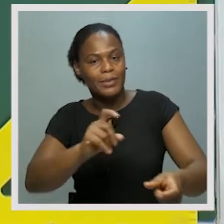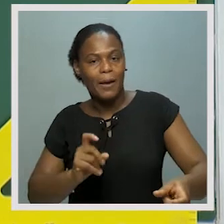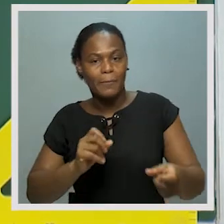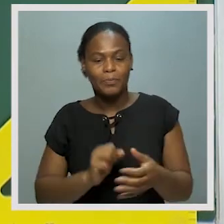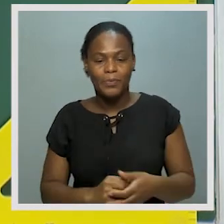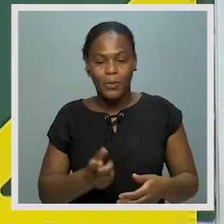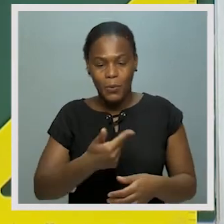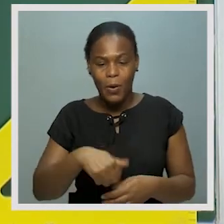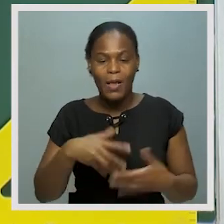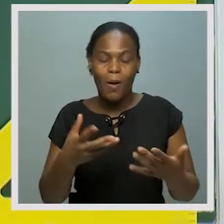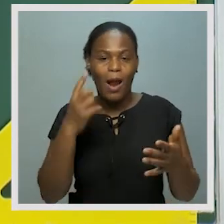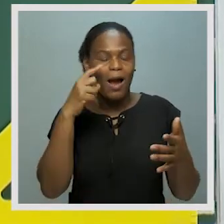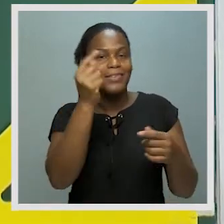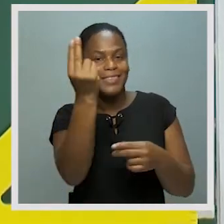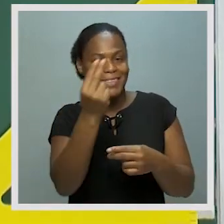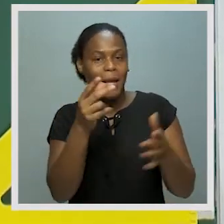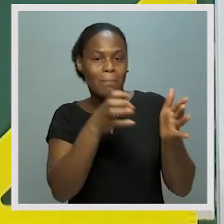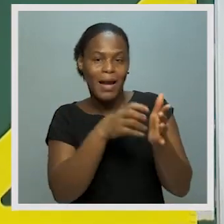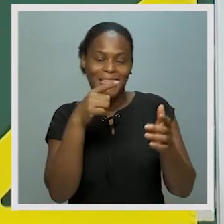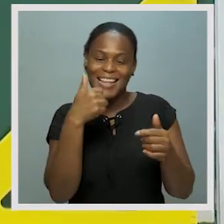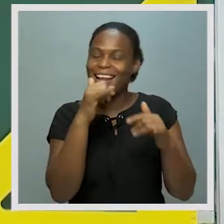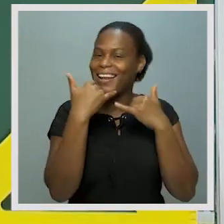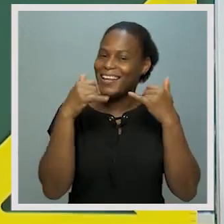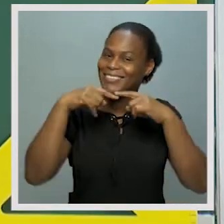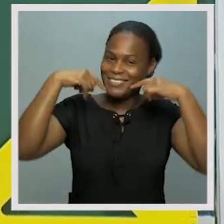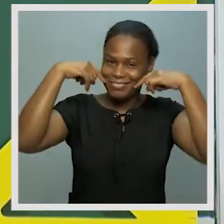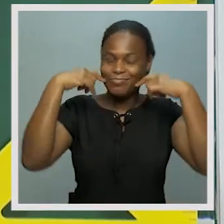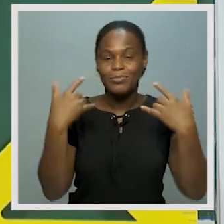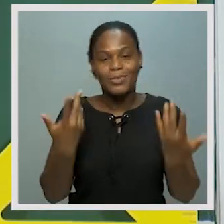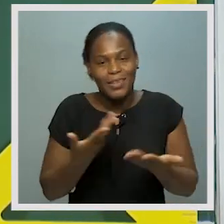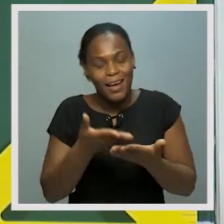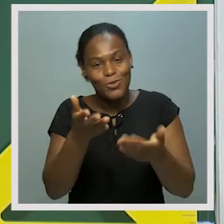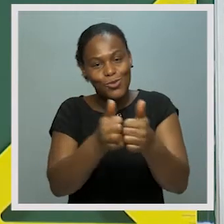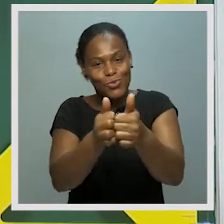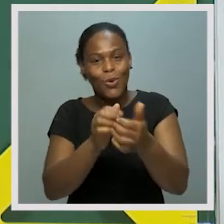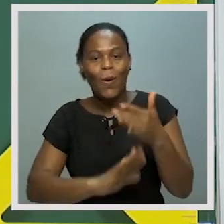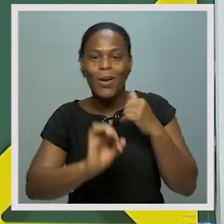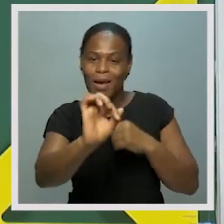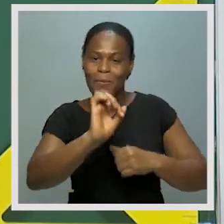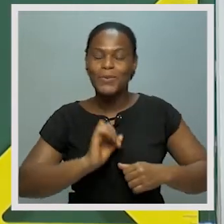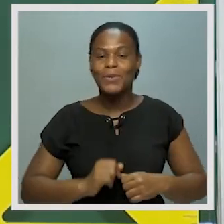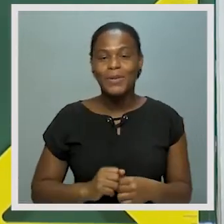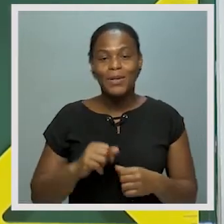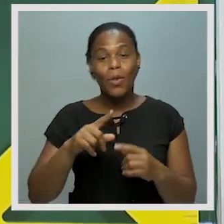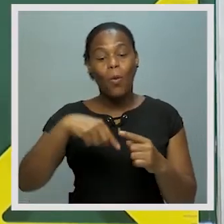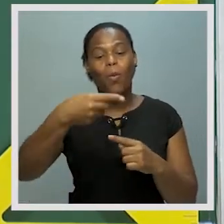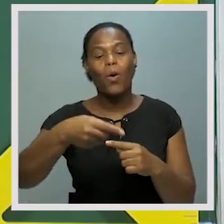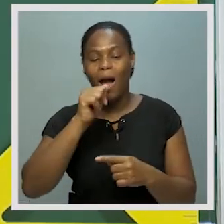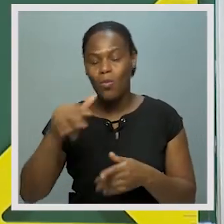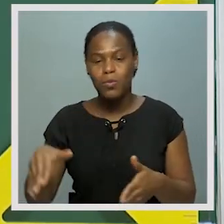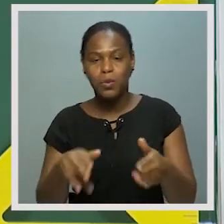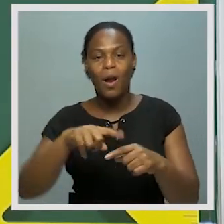também desenhar a sua imagem todo alegre e contente, juntamente com seu colega, na